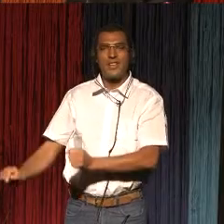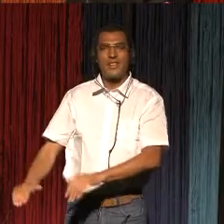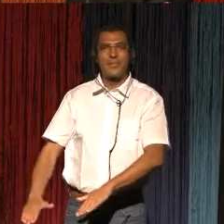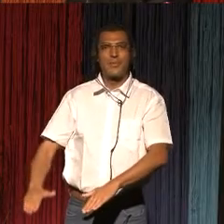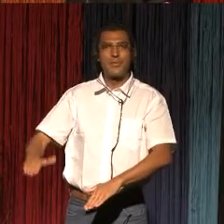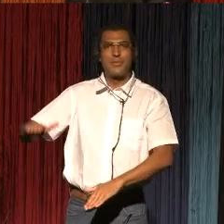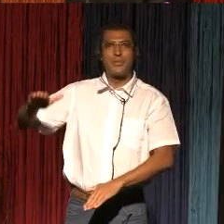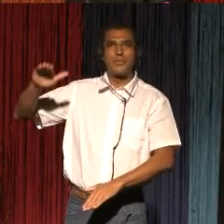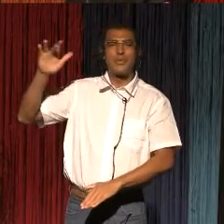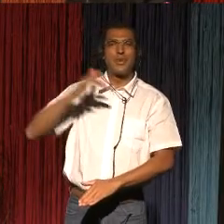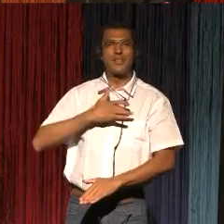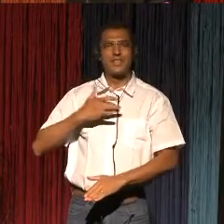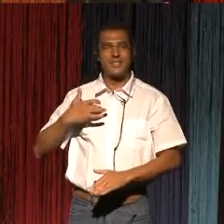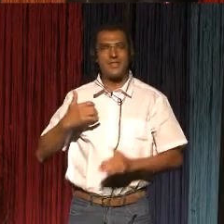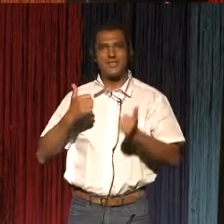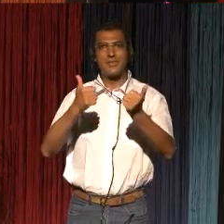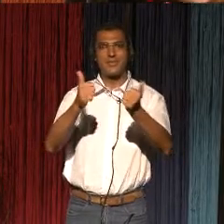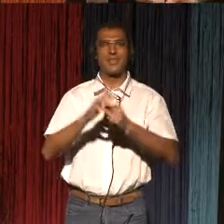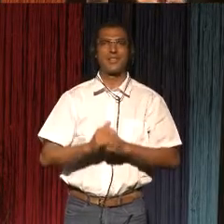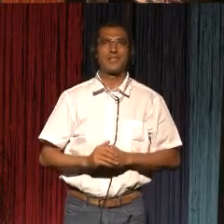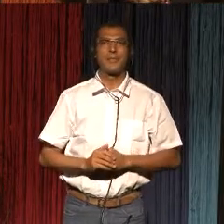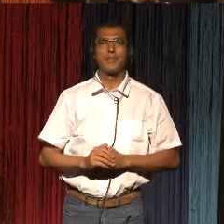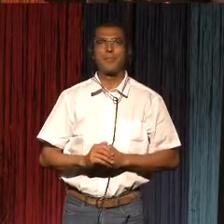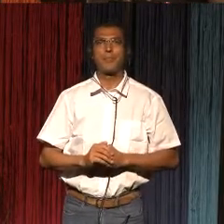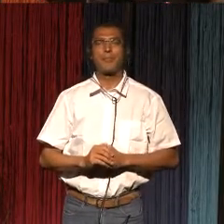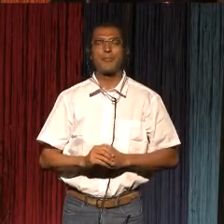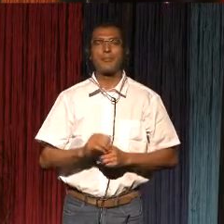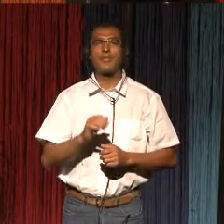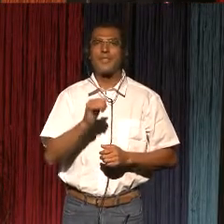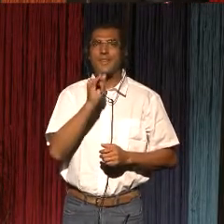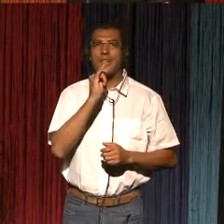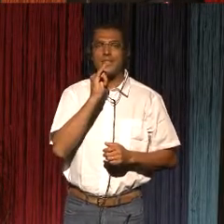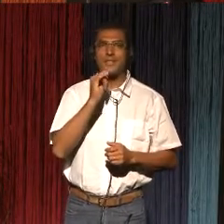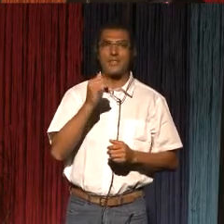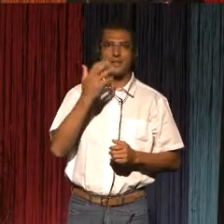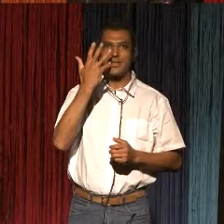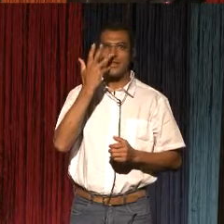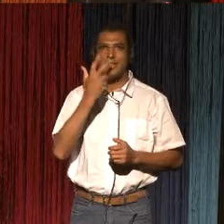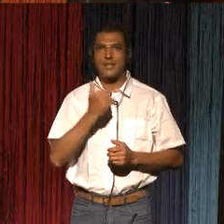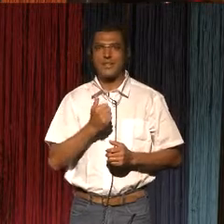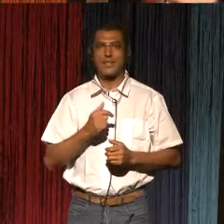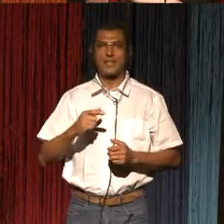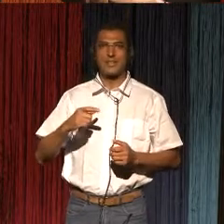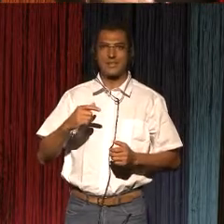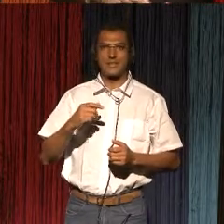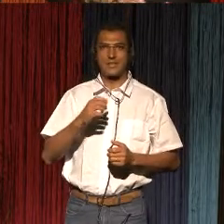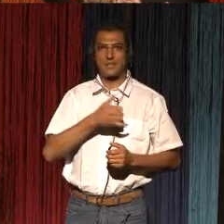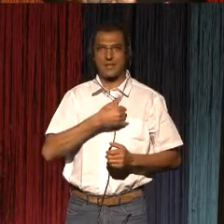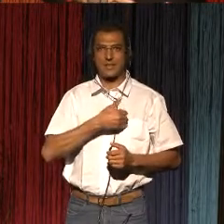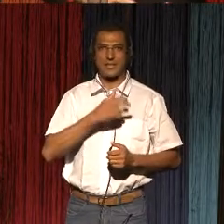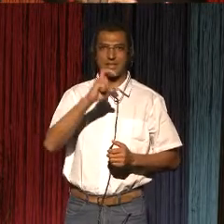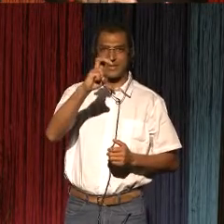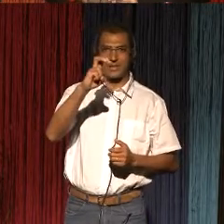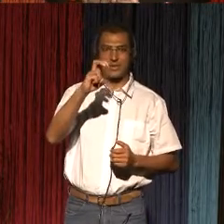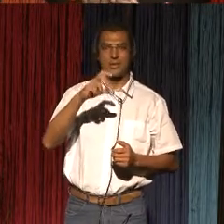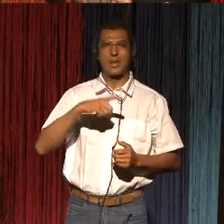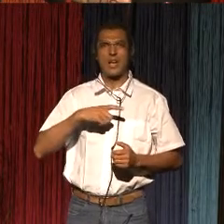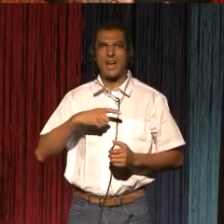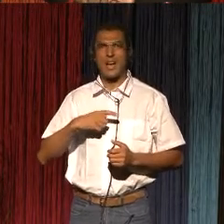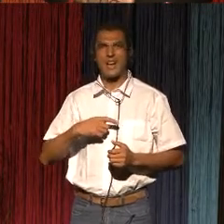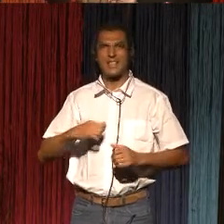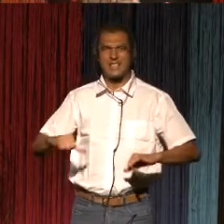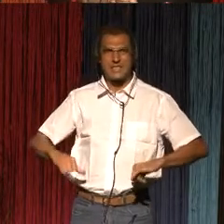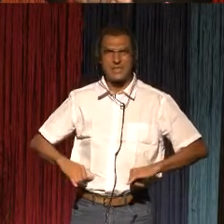crianças expostas a eventos adversos. Vejam que o telômero dela é mais curto que aquelas que não tiveram eventos adversos. Mas estas crianças